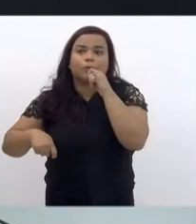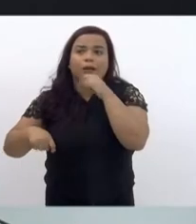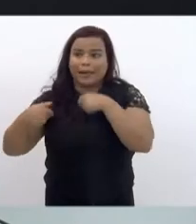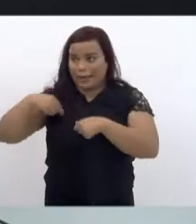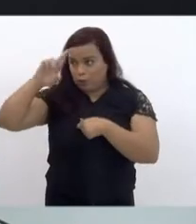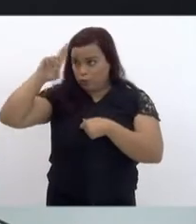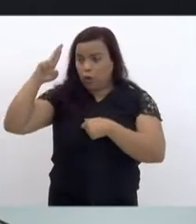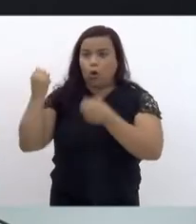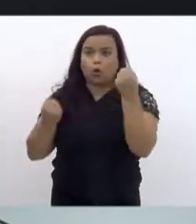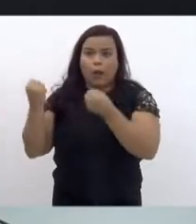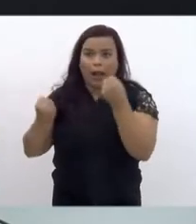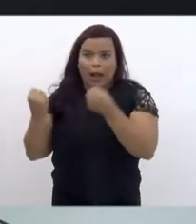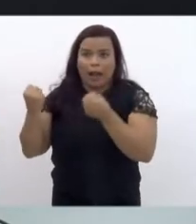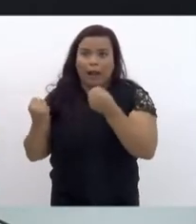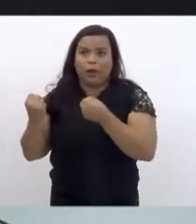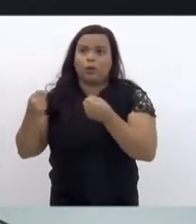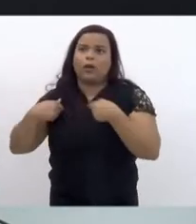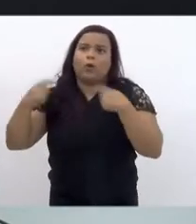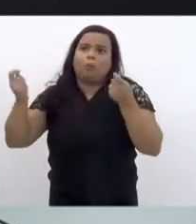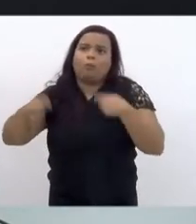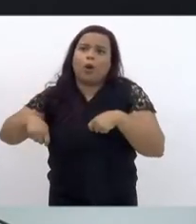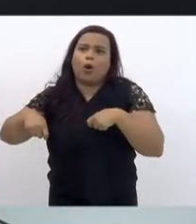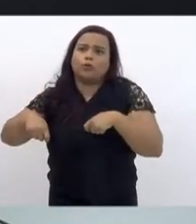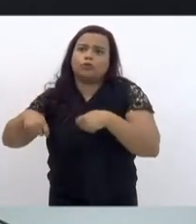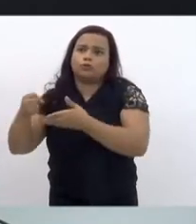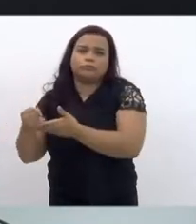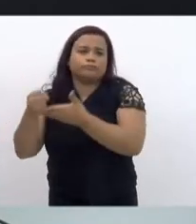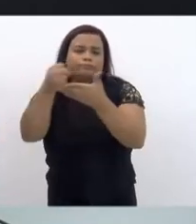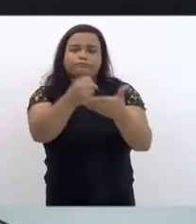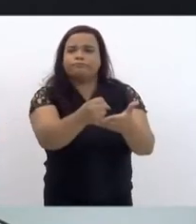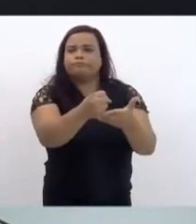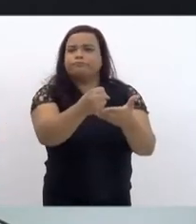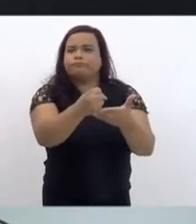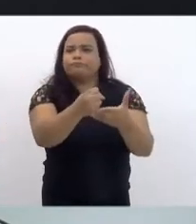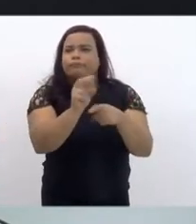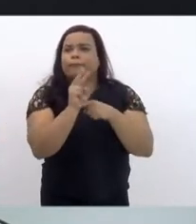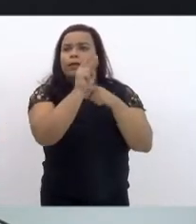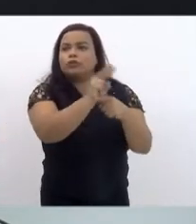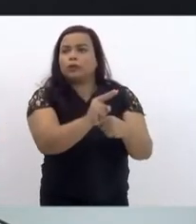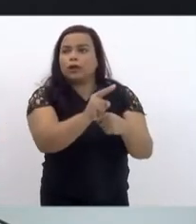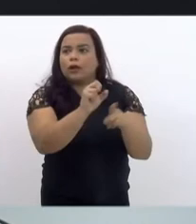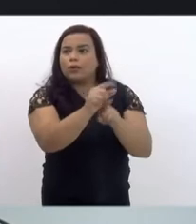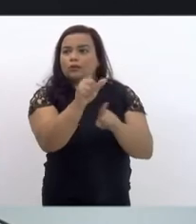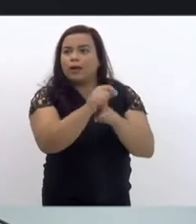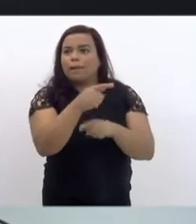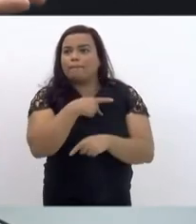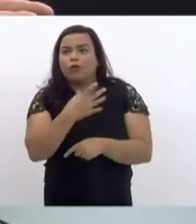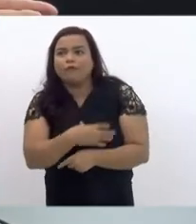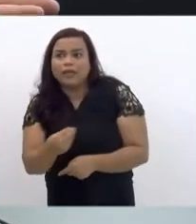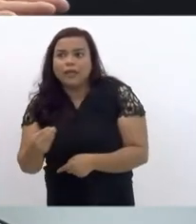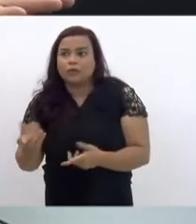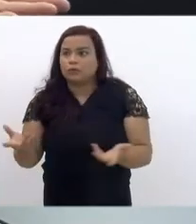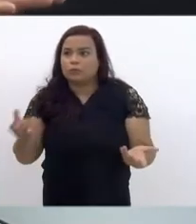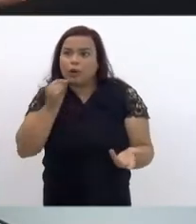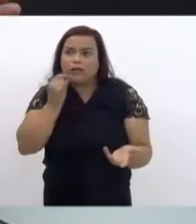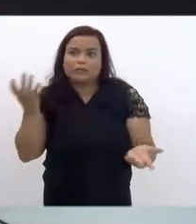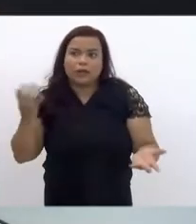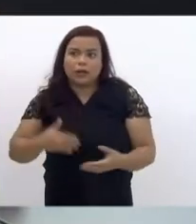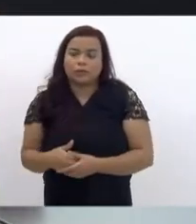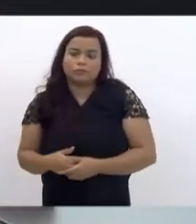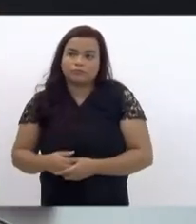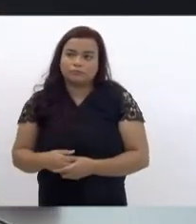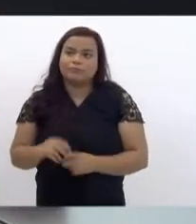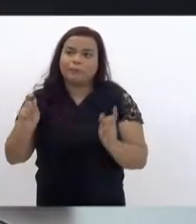Eu posso ser o dono do veículo e cadastrar com um motorista um filho meu. Tá bom.